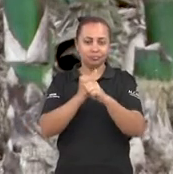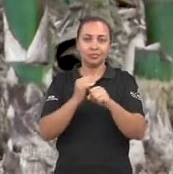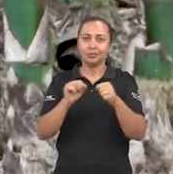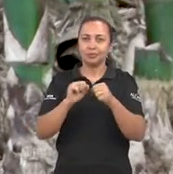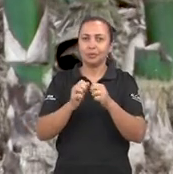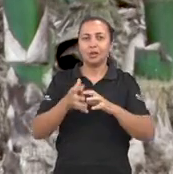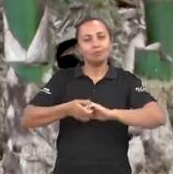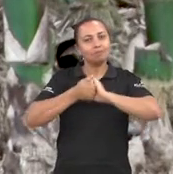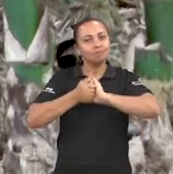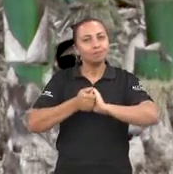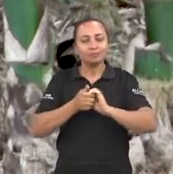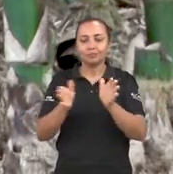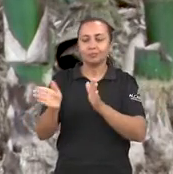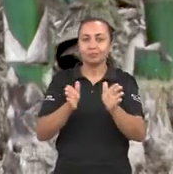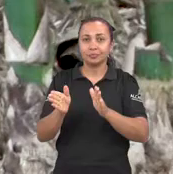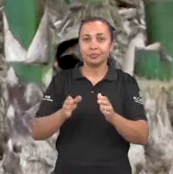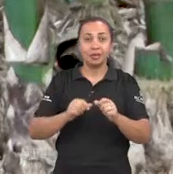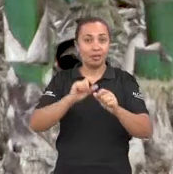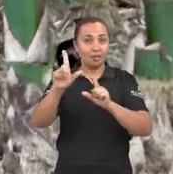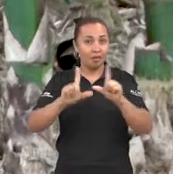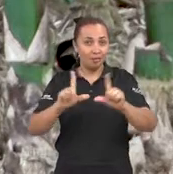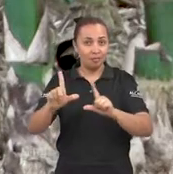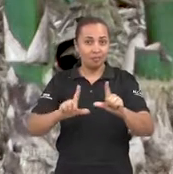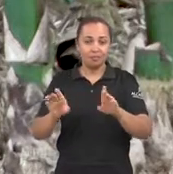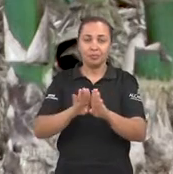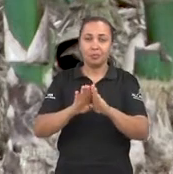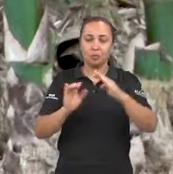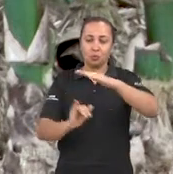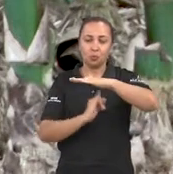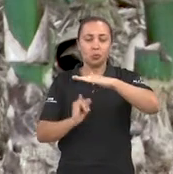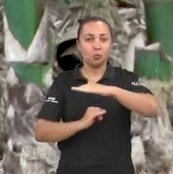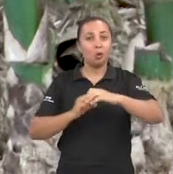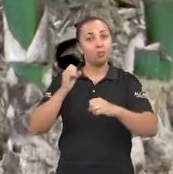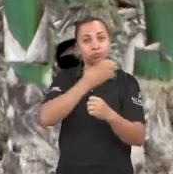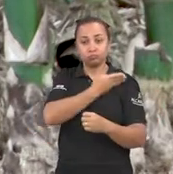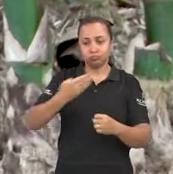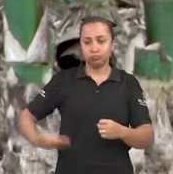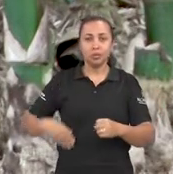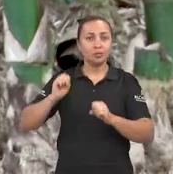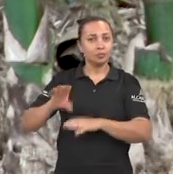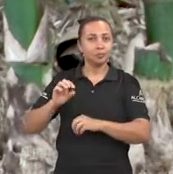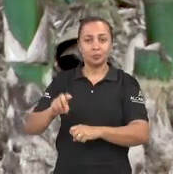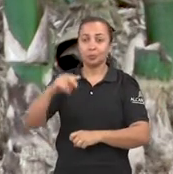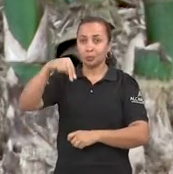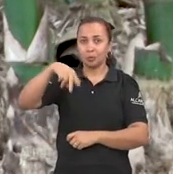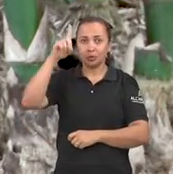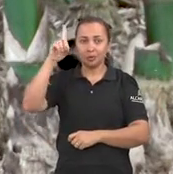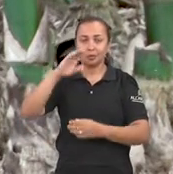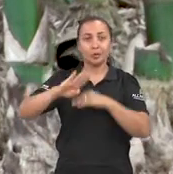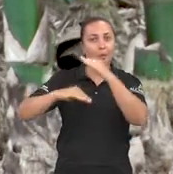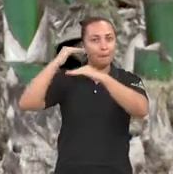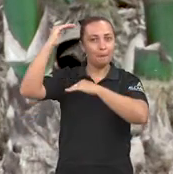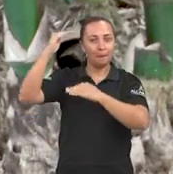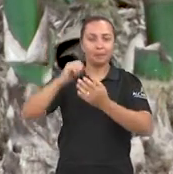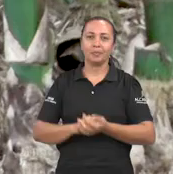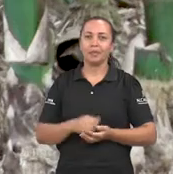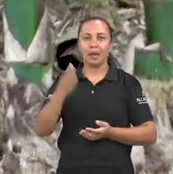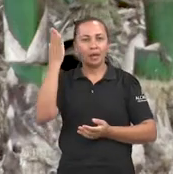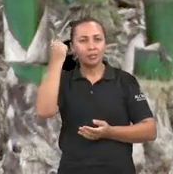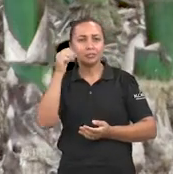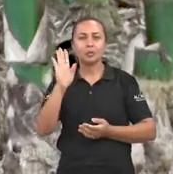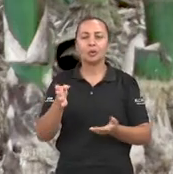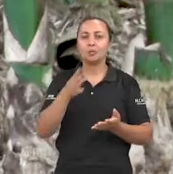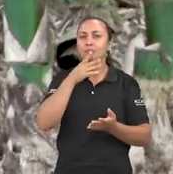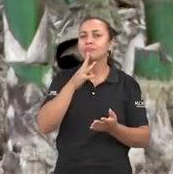produzido por meio da colaboração entre emissoras instituições públicas de ensino superior Nordestinas saiba